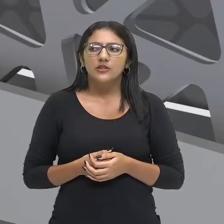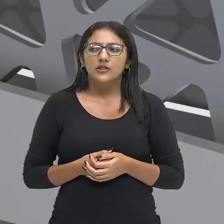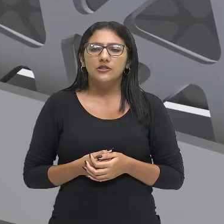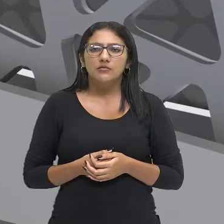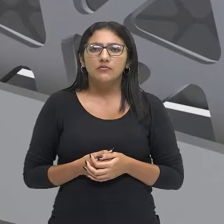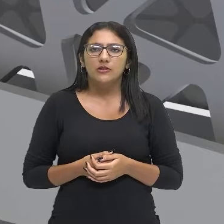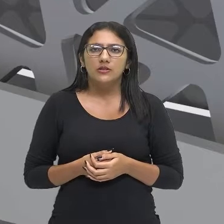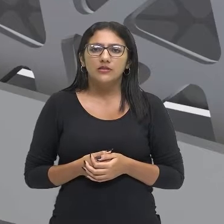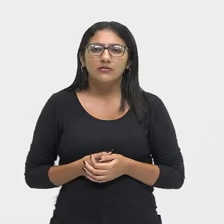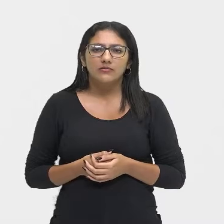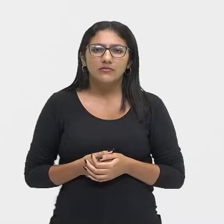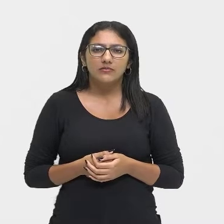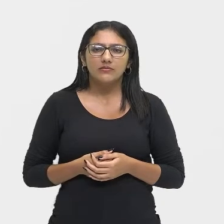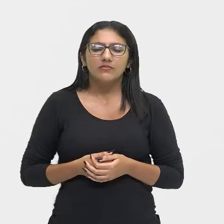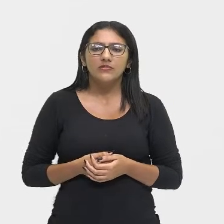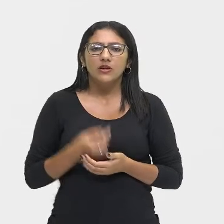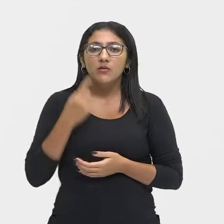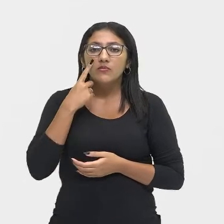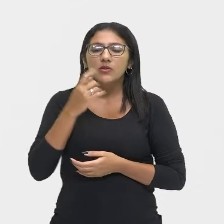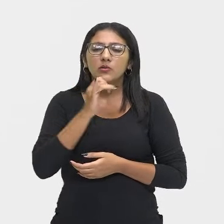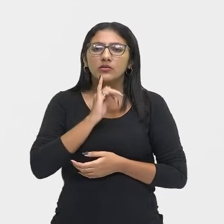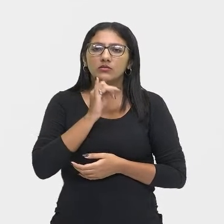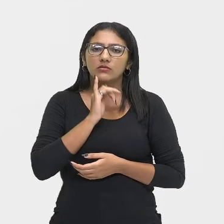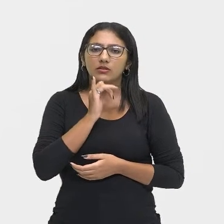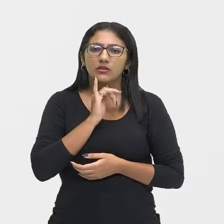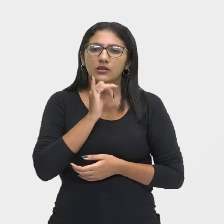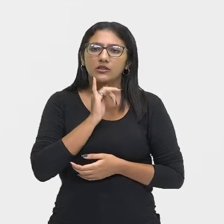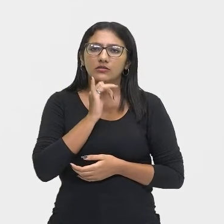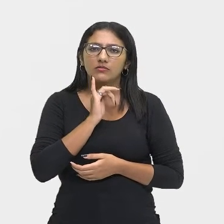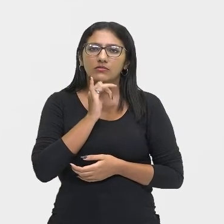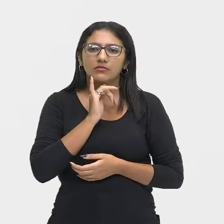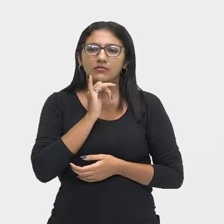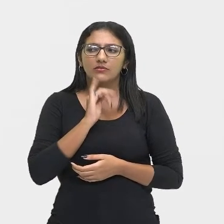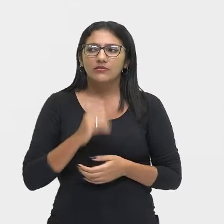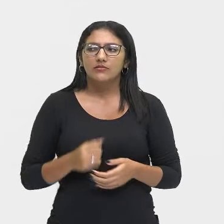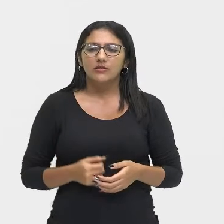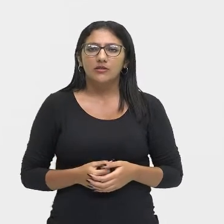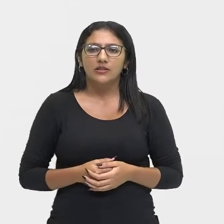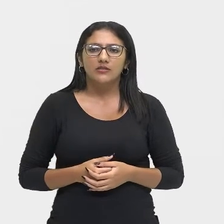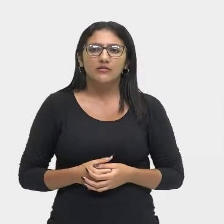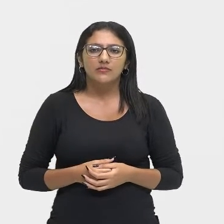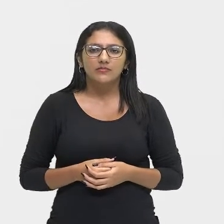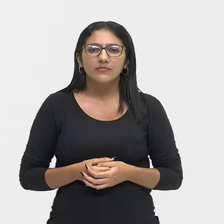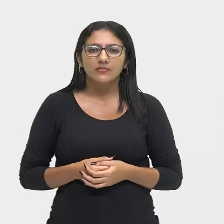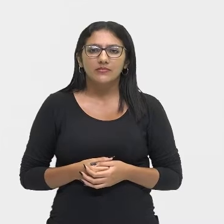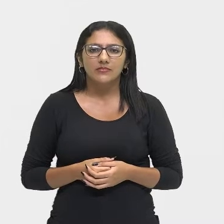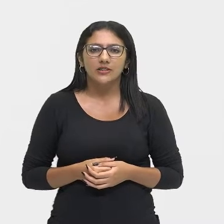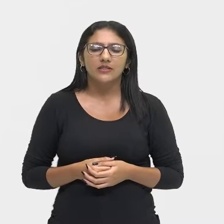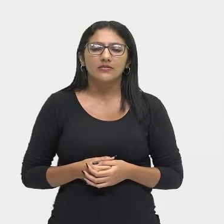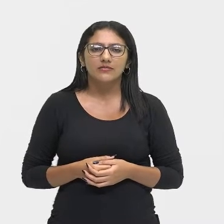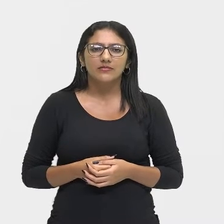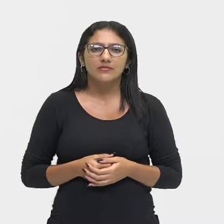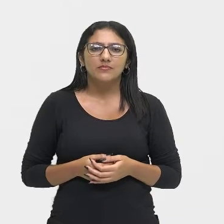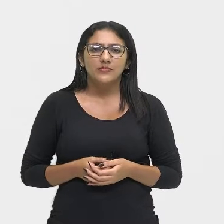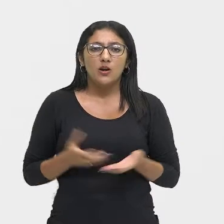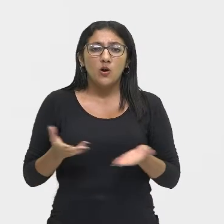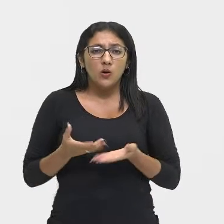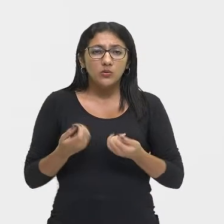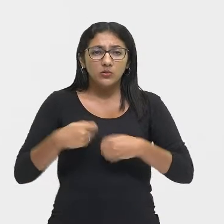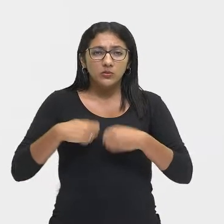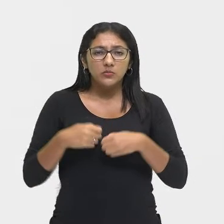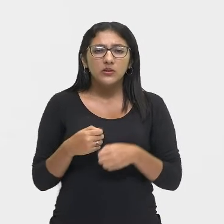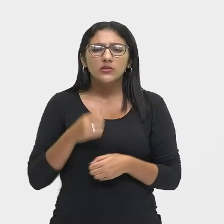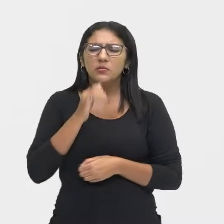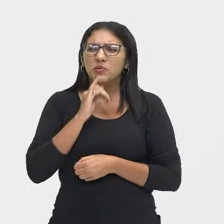de restrições digitais. Um caso famoso e que precisou ser restringido digitalmente foi um